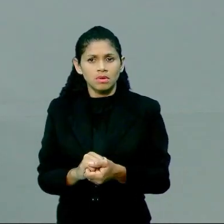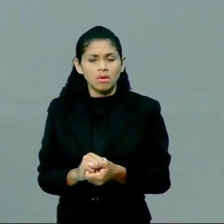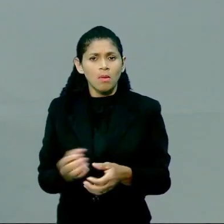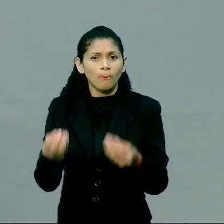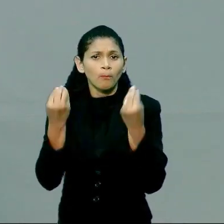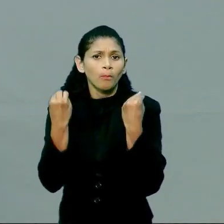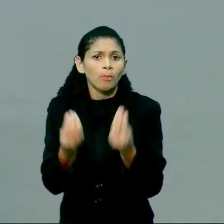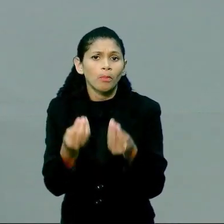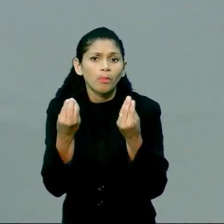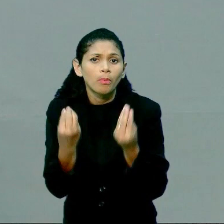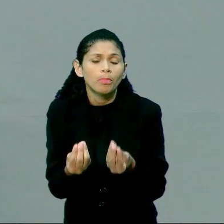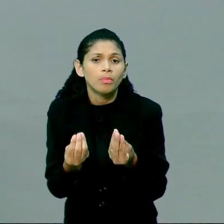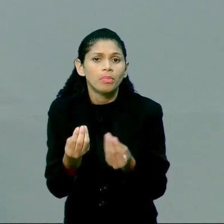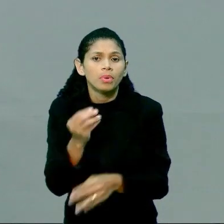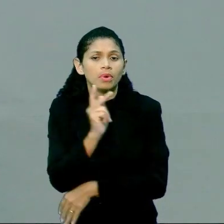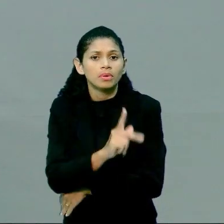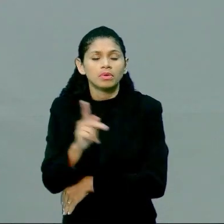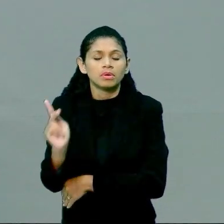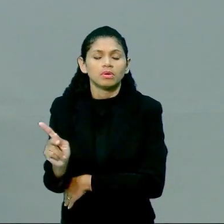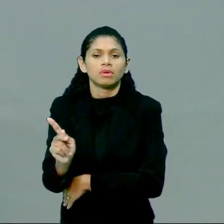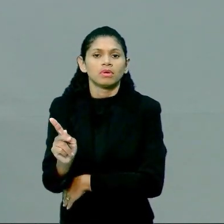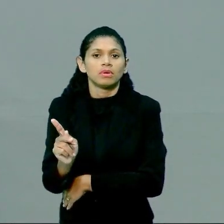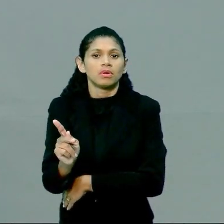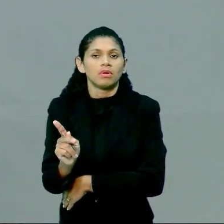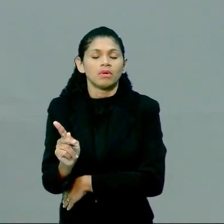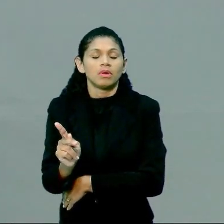tempo todo no texto colocando mais,